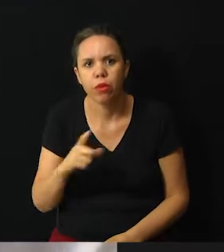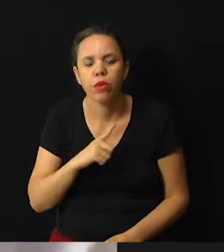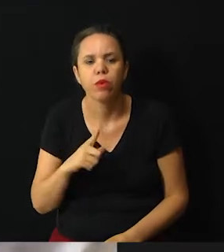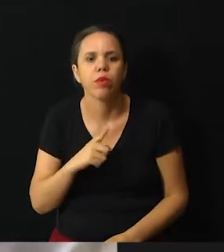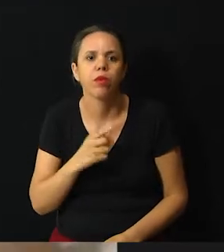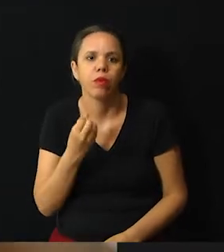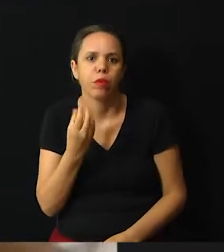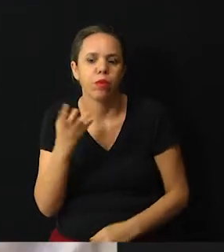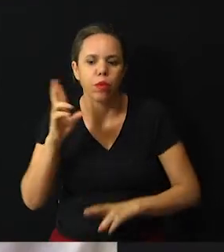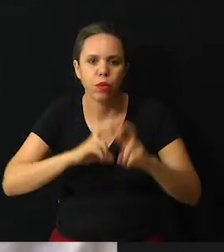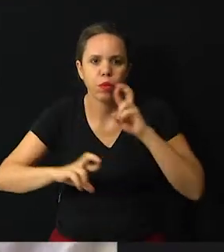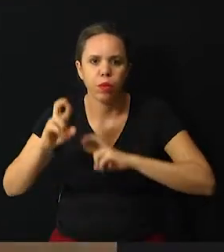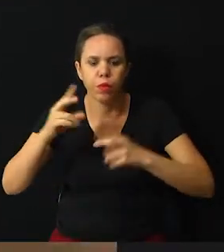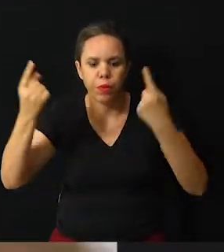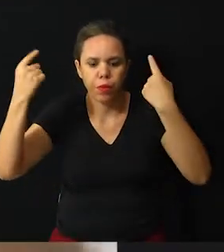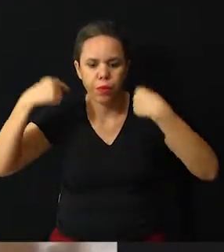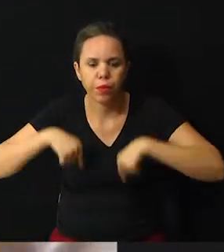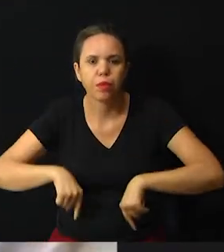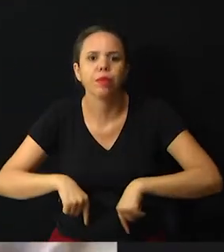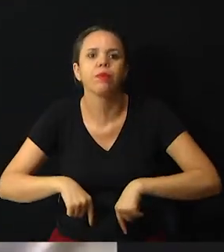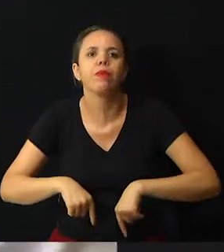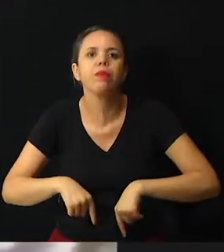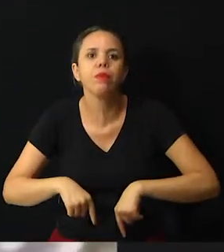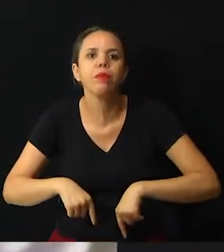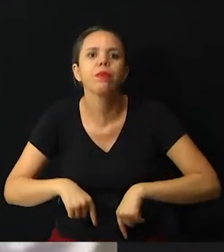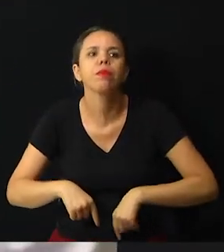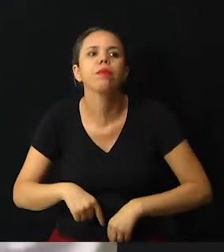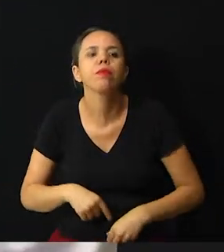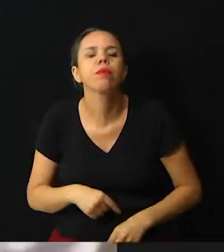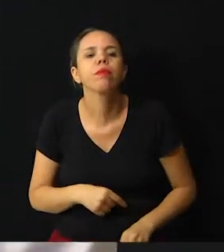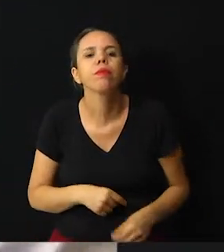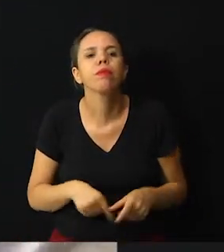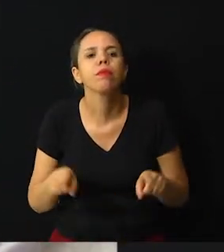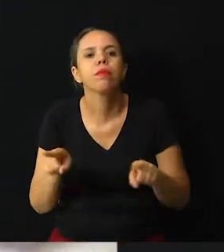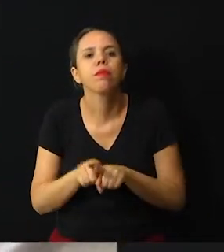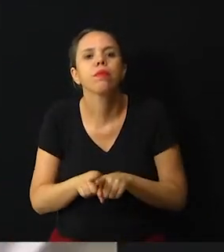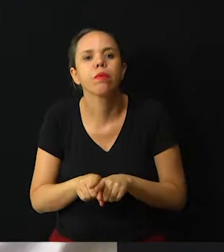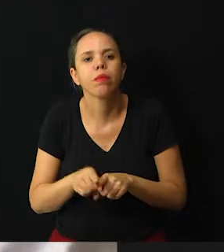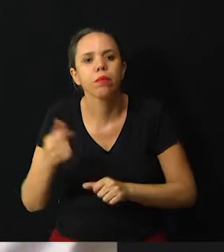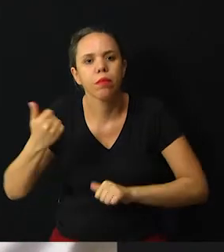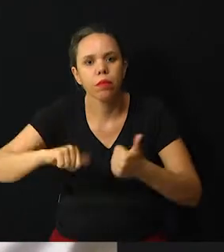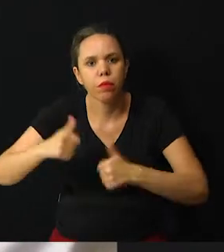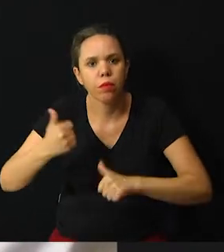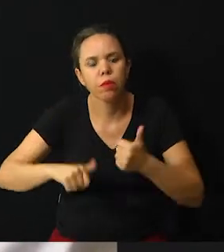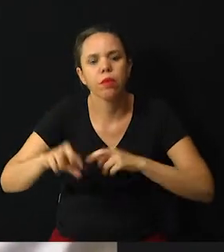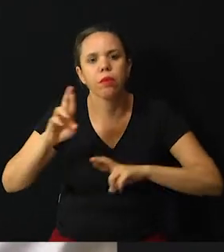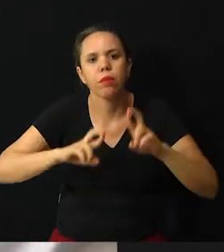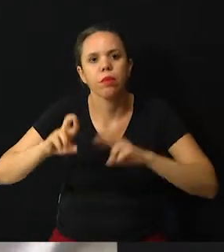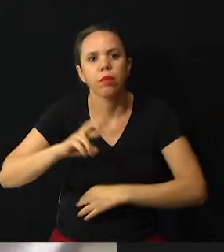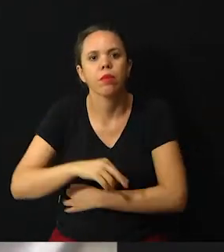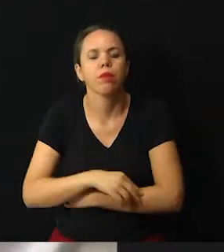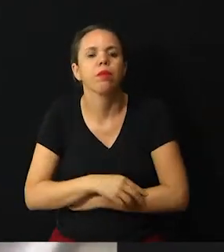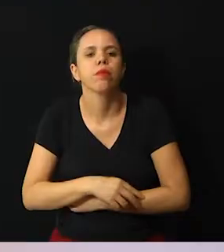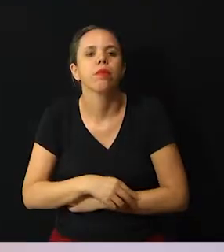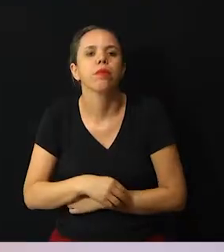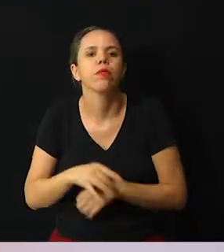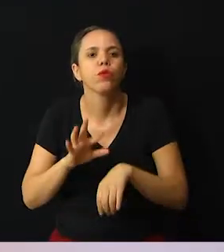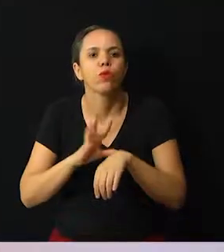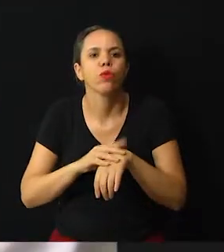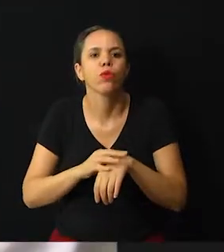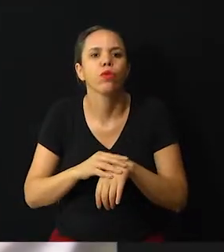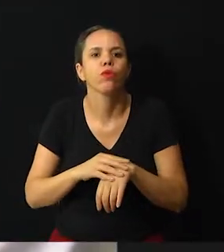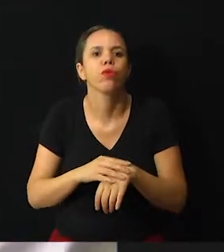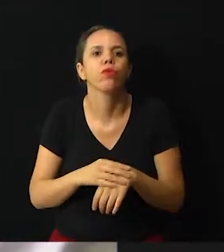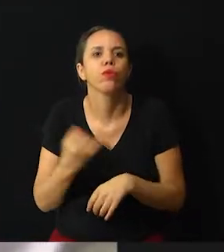tem que fazer uma boa exame físico, uma boa anamnese, conversar com o paciente e também através dos exames laboratoriais. Como é uma